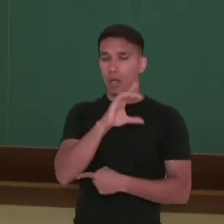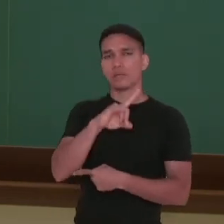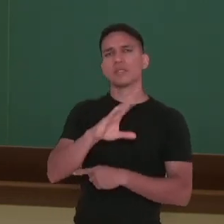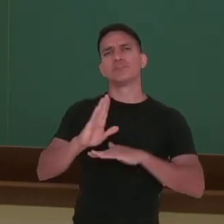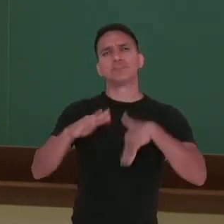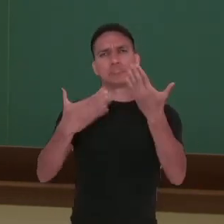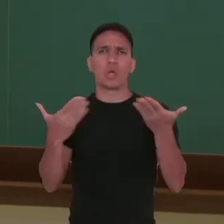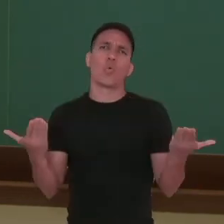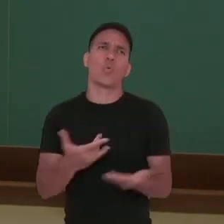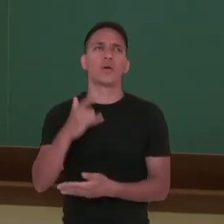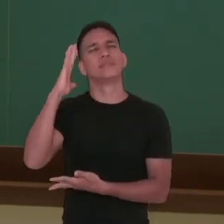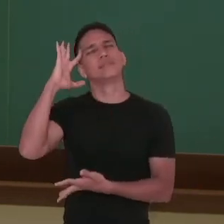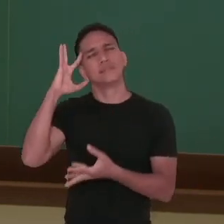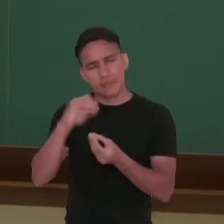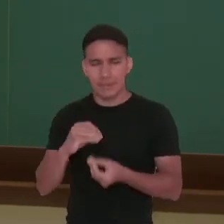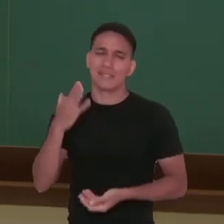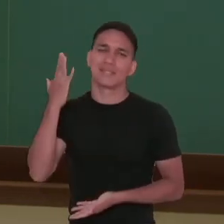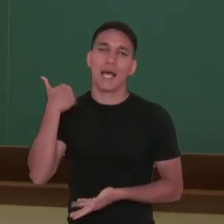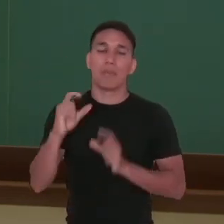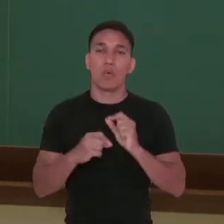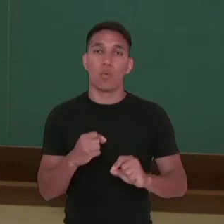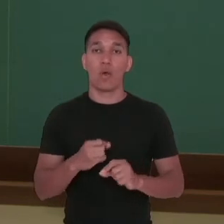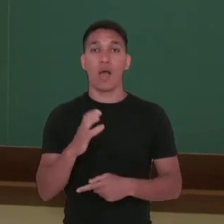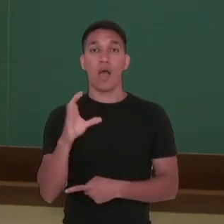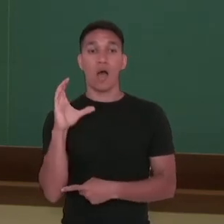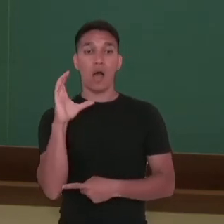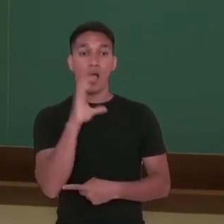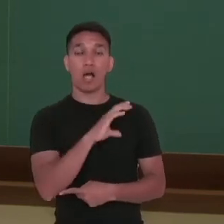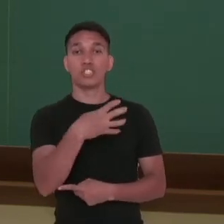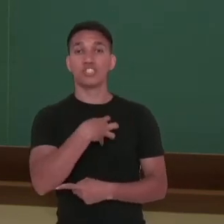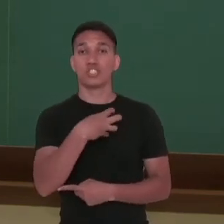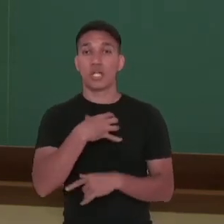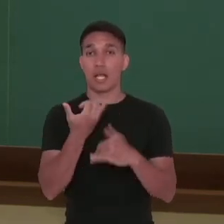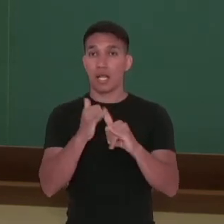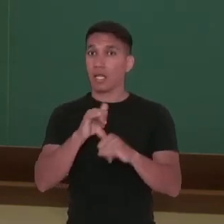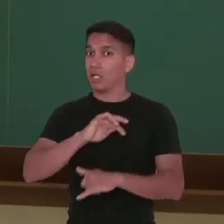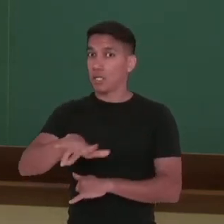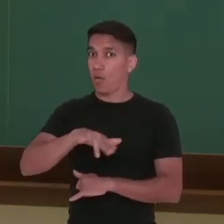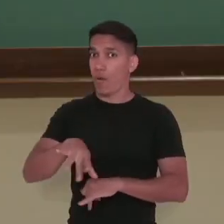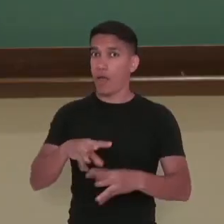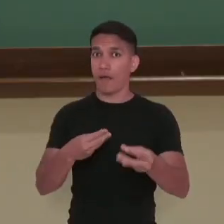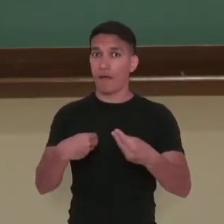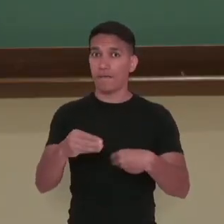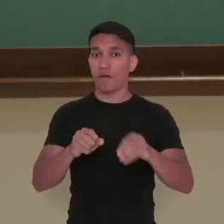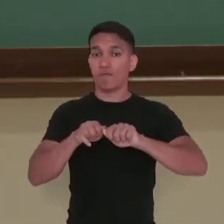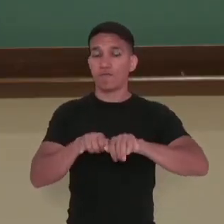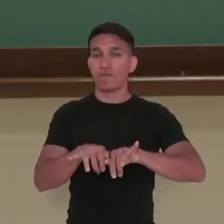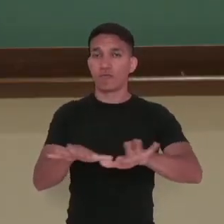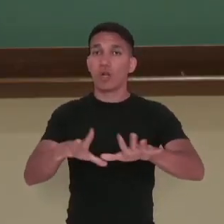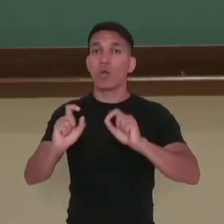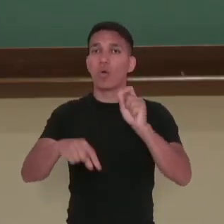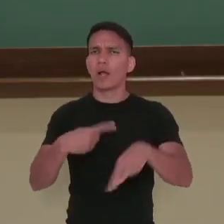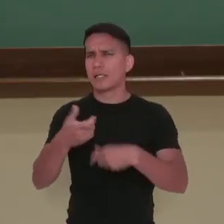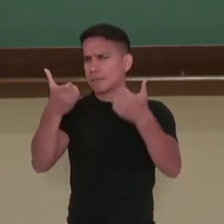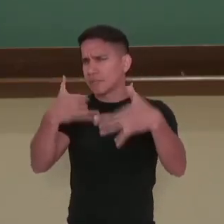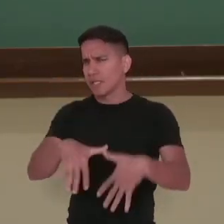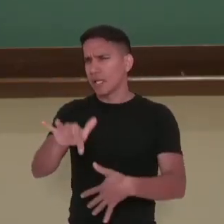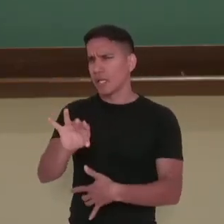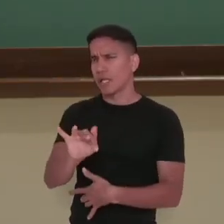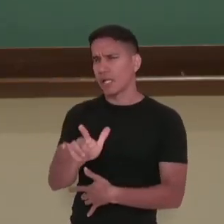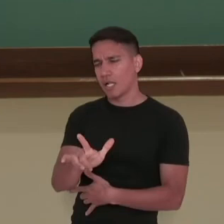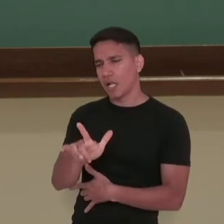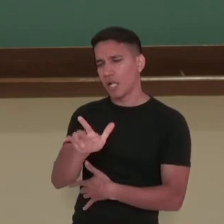gente sabe que o calor, ele é uma forma de energia, ele não é fluido, e vale destacar que quando eles falaram do fluido, eles